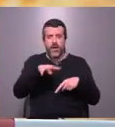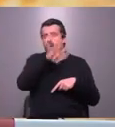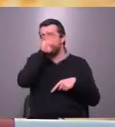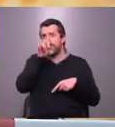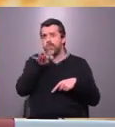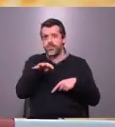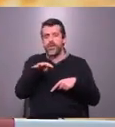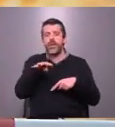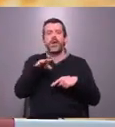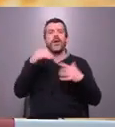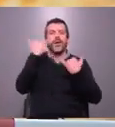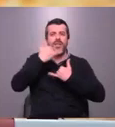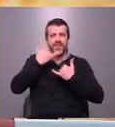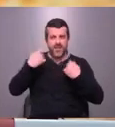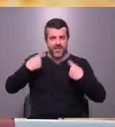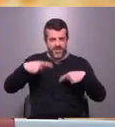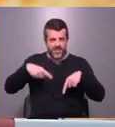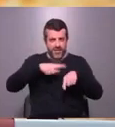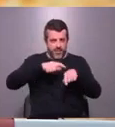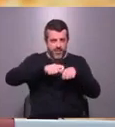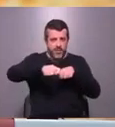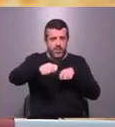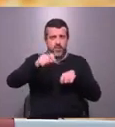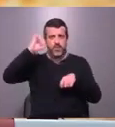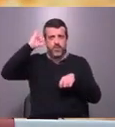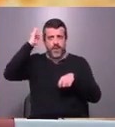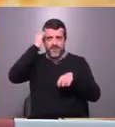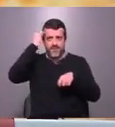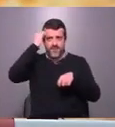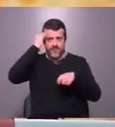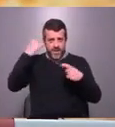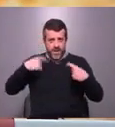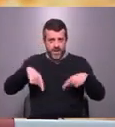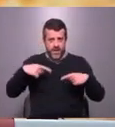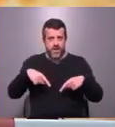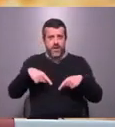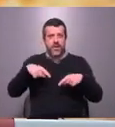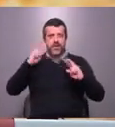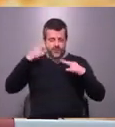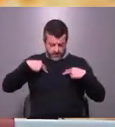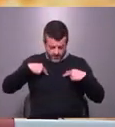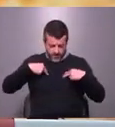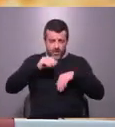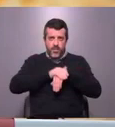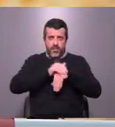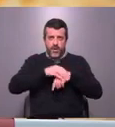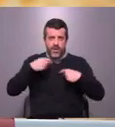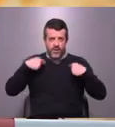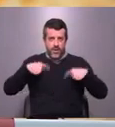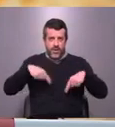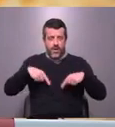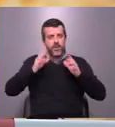Haverá motivos para a alegria num tempo penitencial que nos convida a reconhecermos pecadores e a